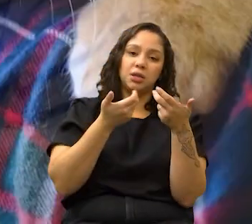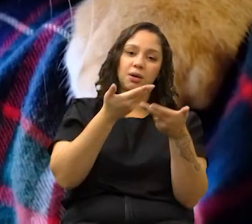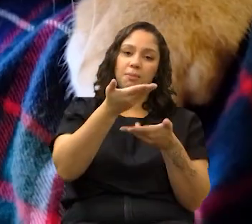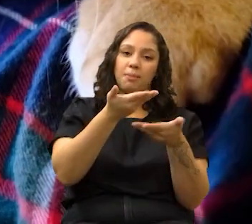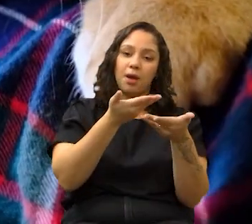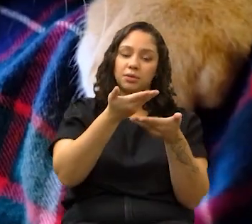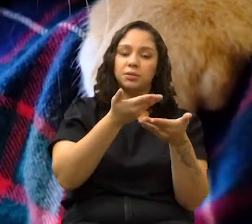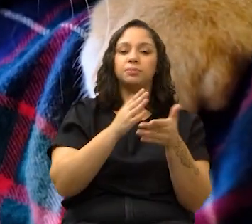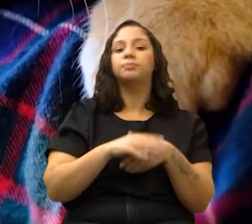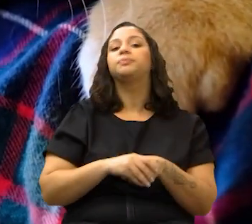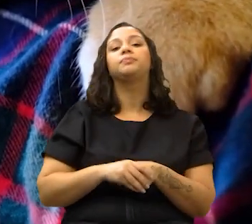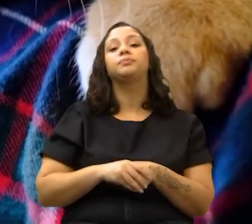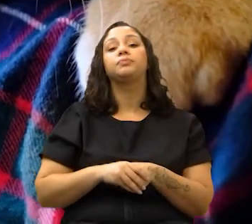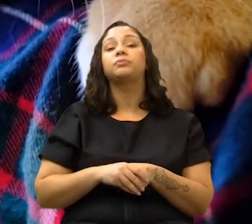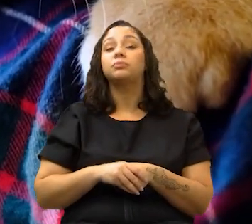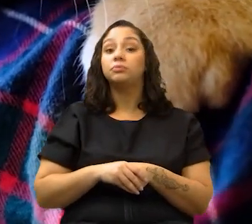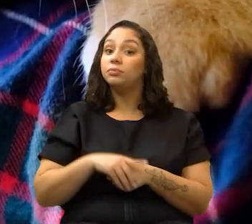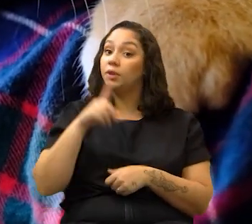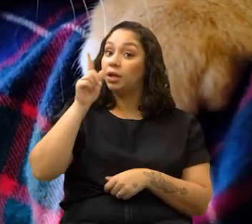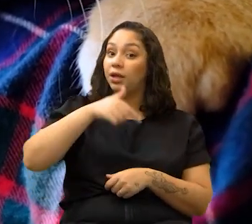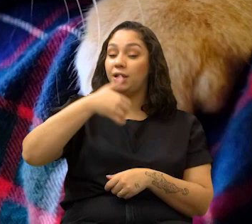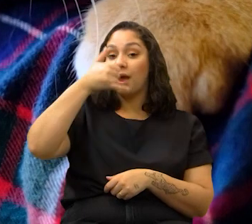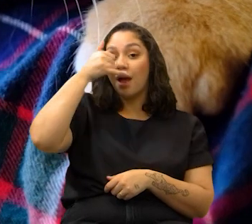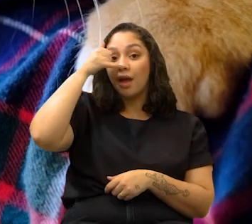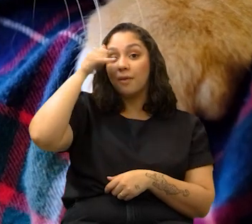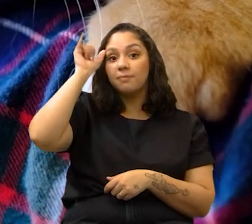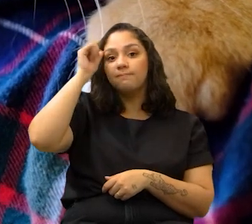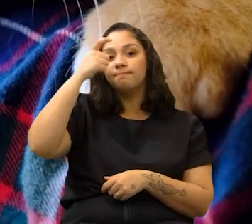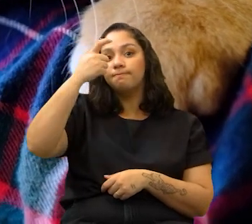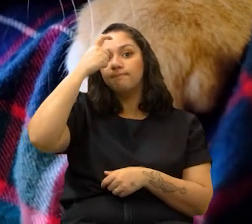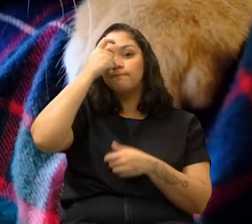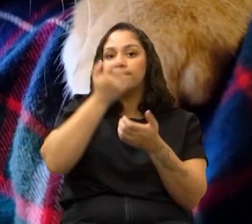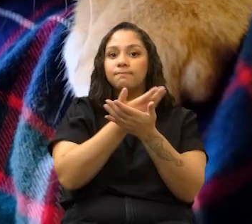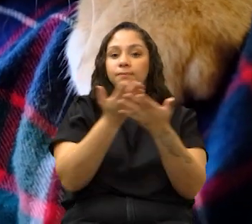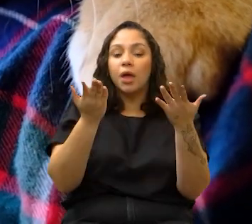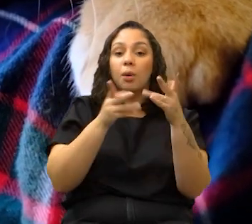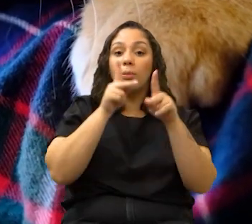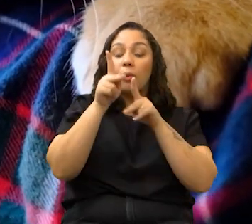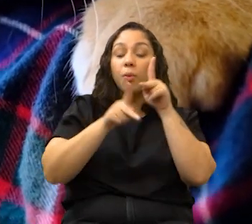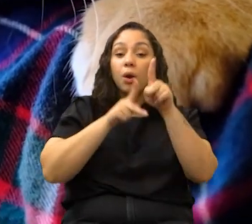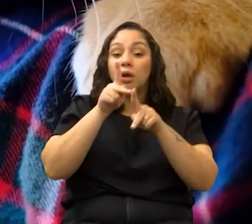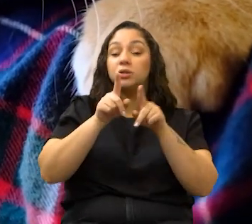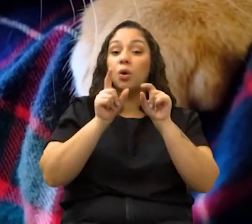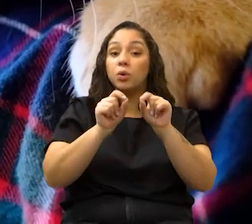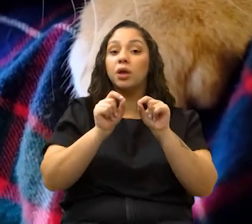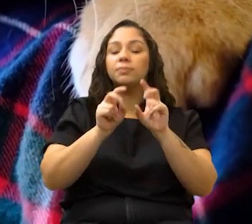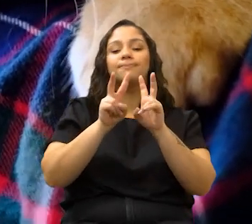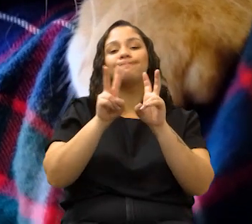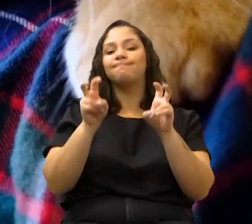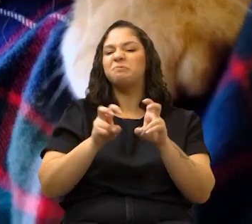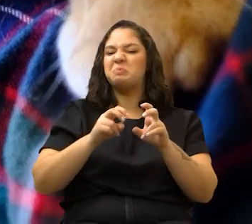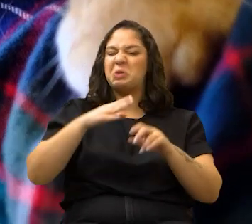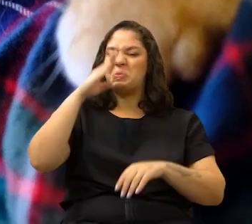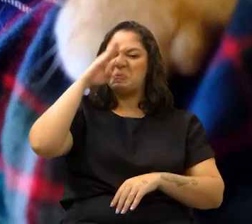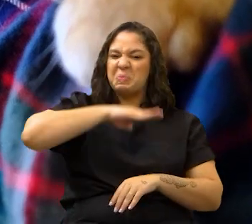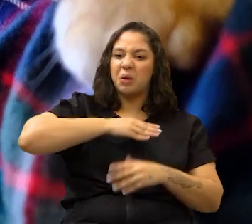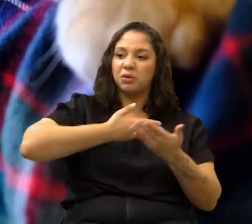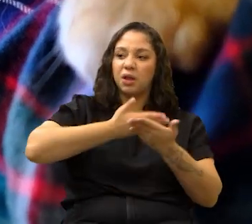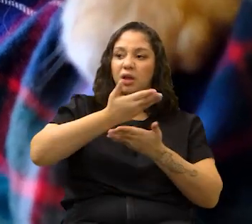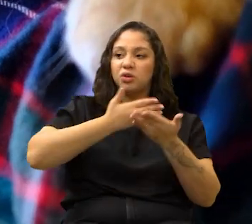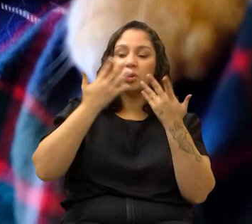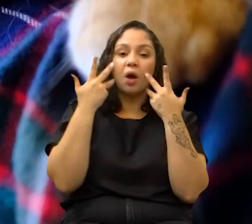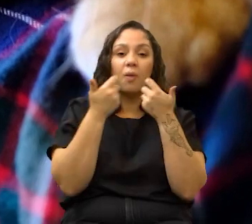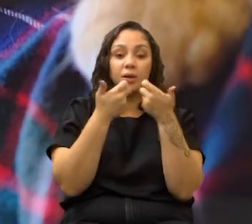Animais, e tem como objetivo prevenir e conscientizar a população sobre o combate à crueldade animal.